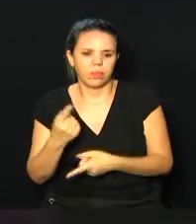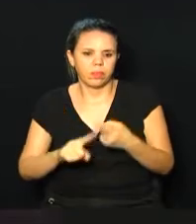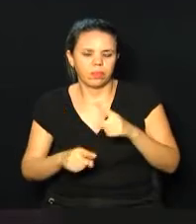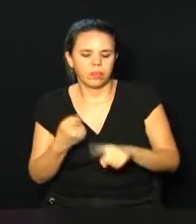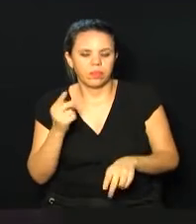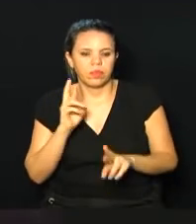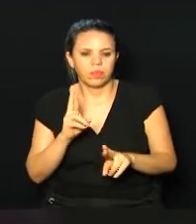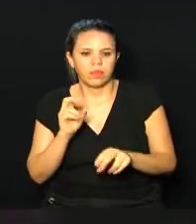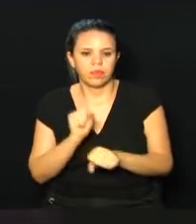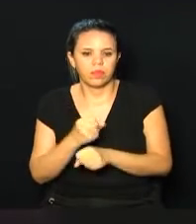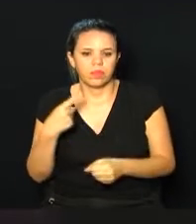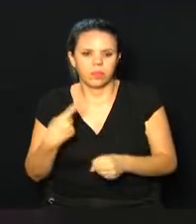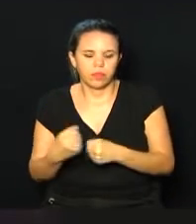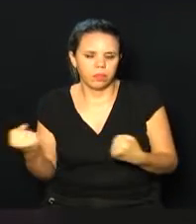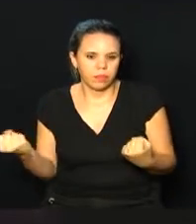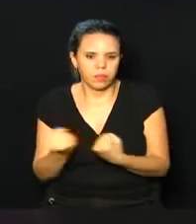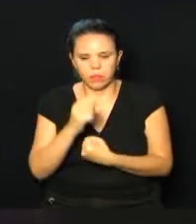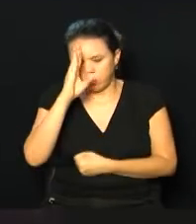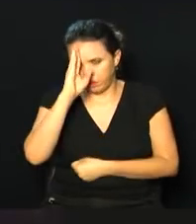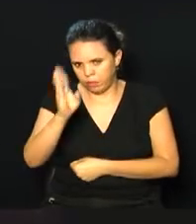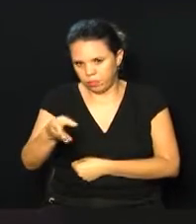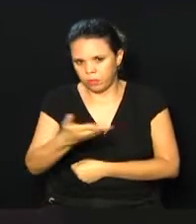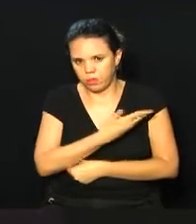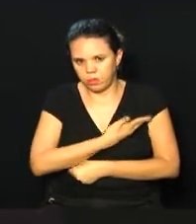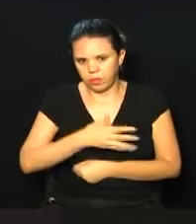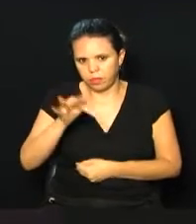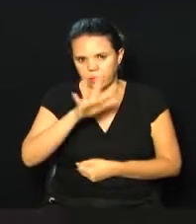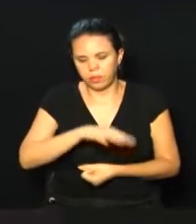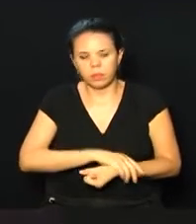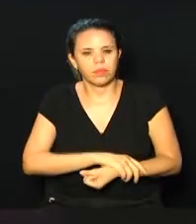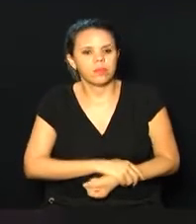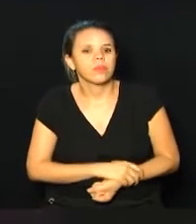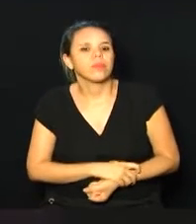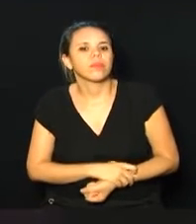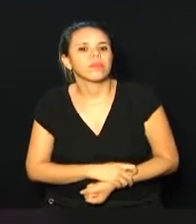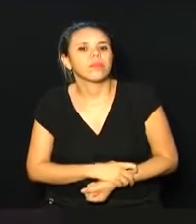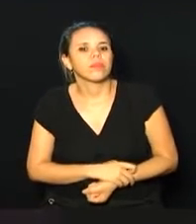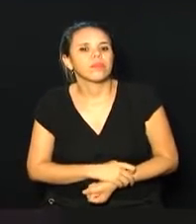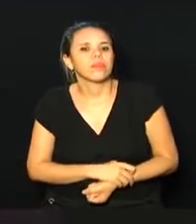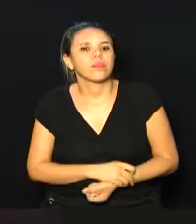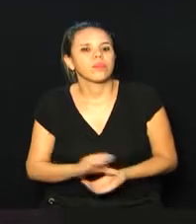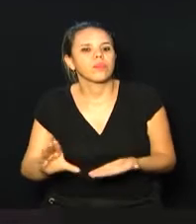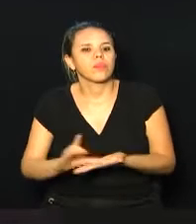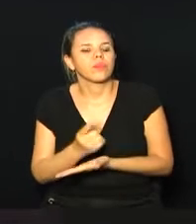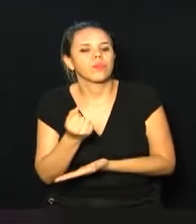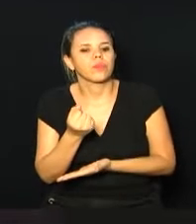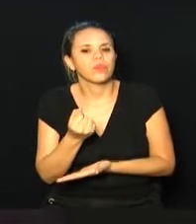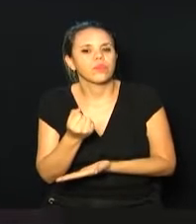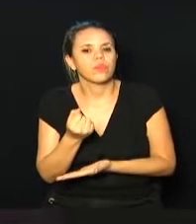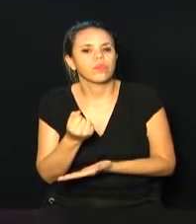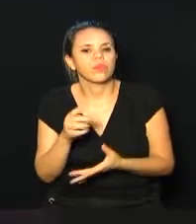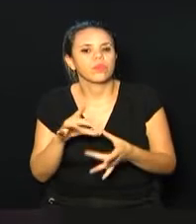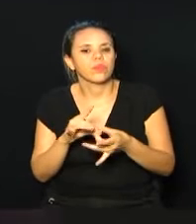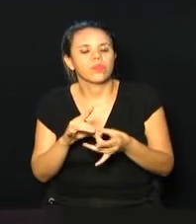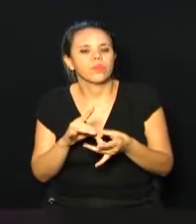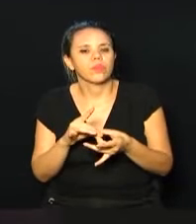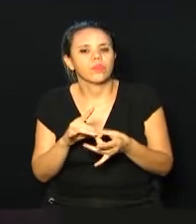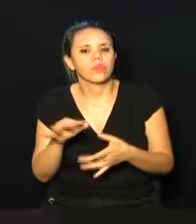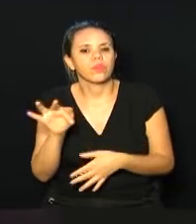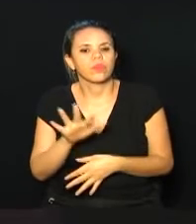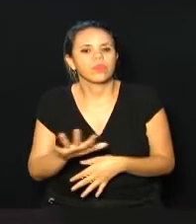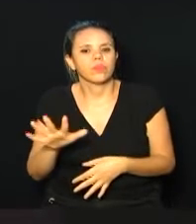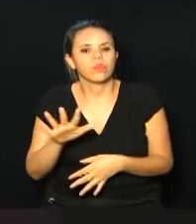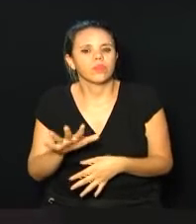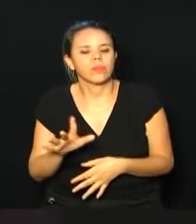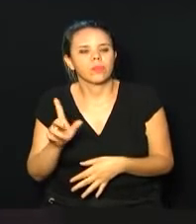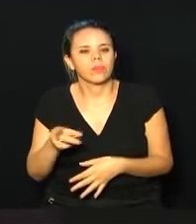esperamos contar com o apoio principalmente do governo federal, através do Orçamento Geral da União, porque o Orçamento Geral da União